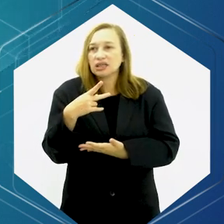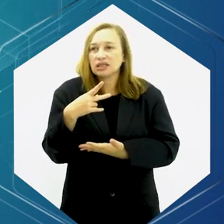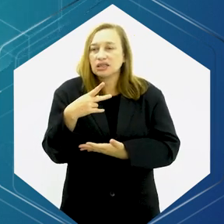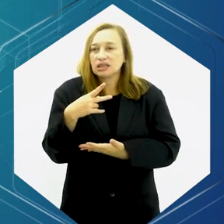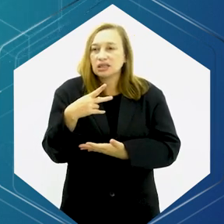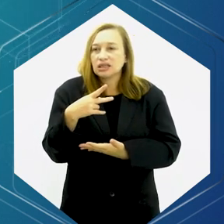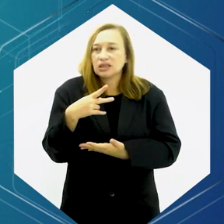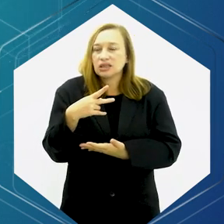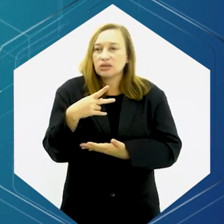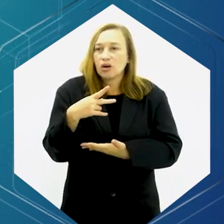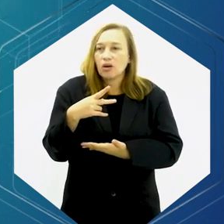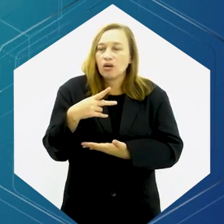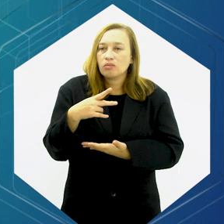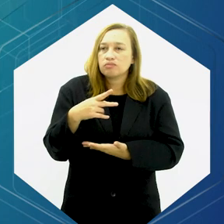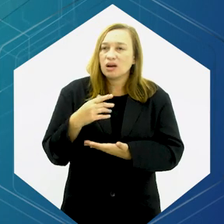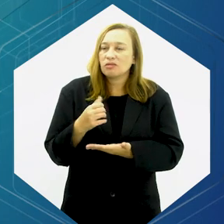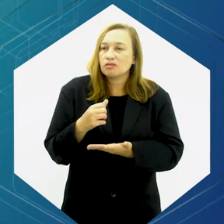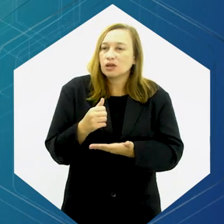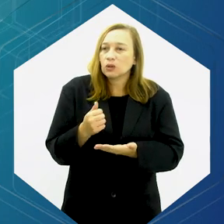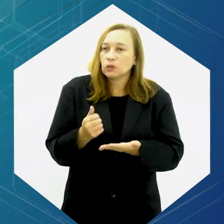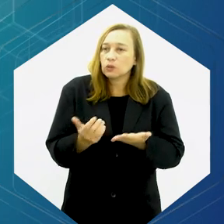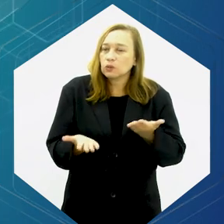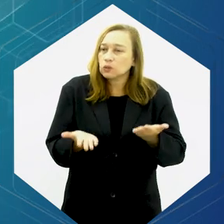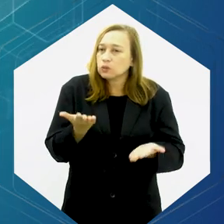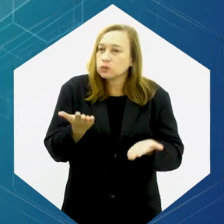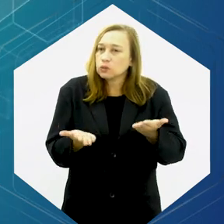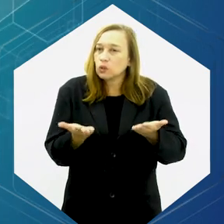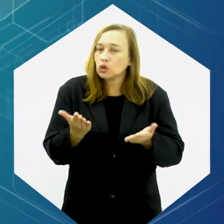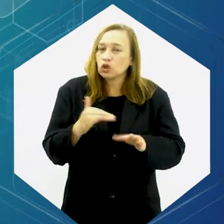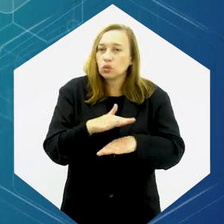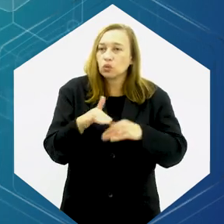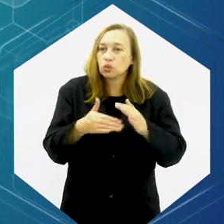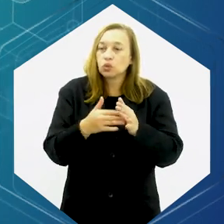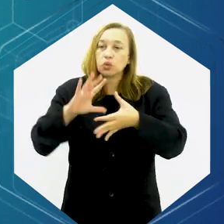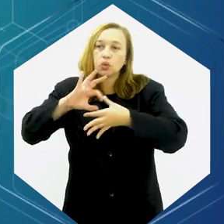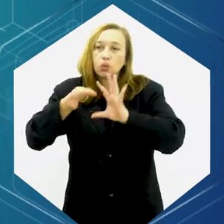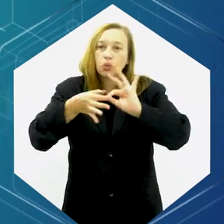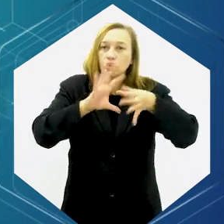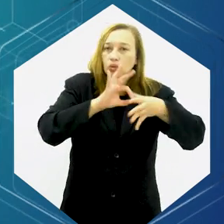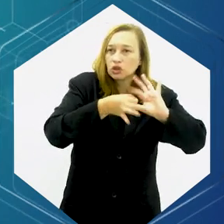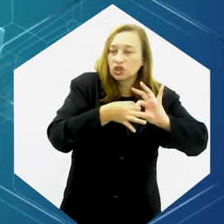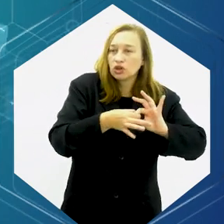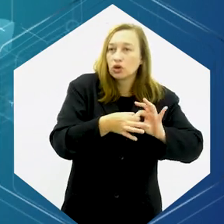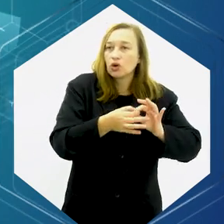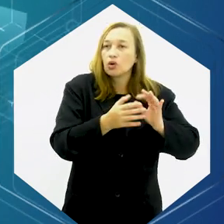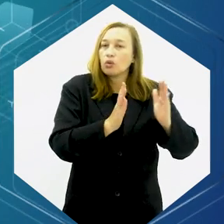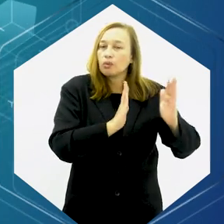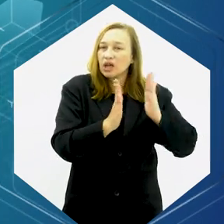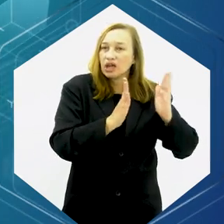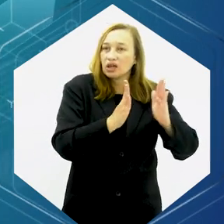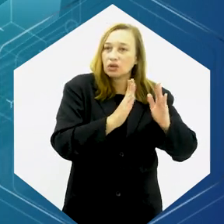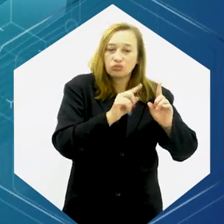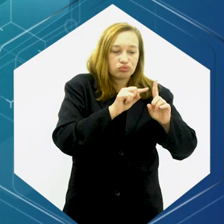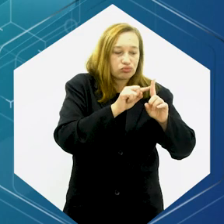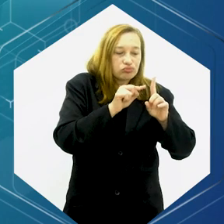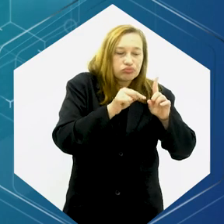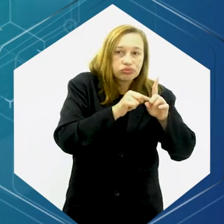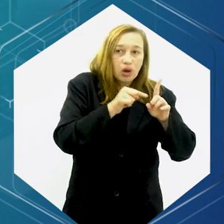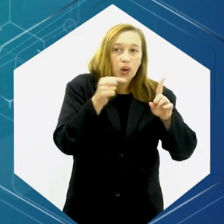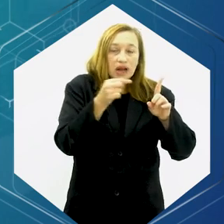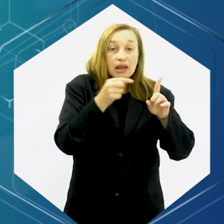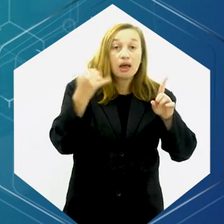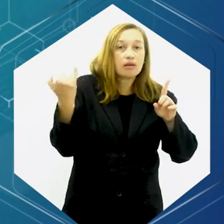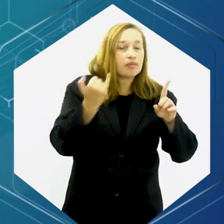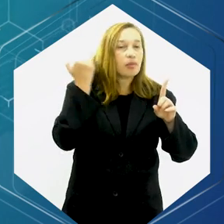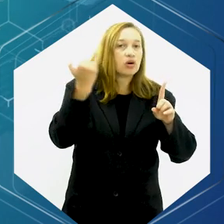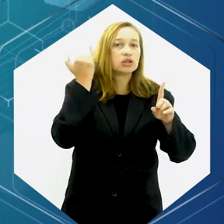gente fala que para esses ganhos de peso é todo um contexto né o momento ali da gestação Ele também